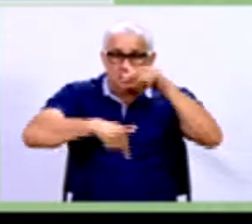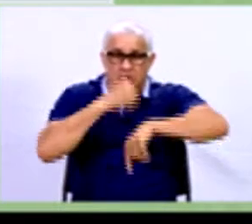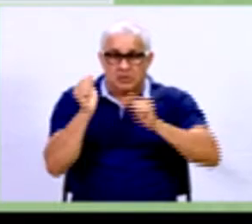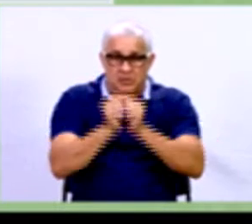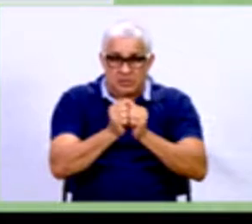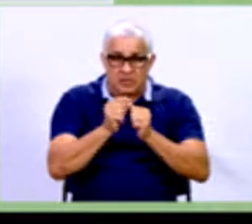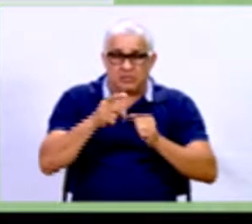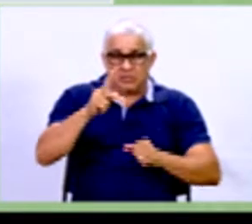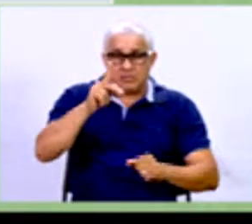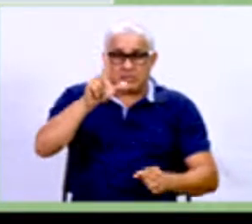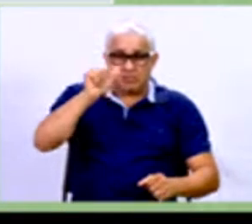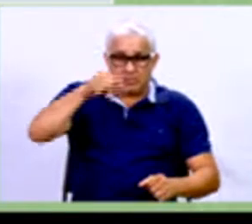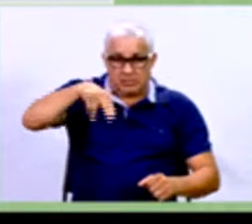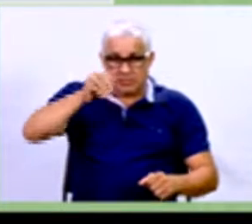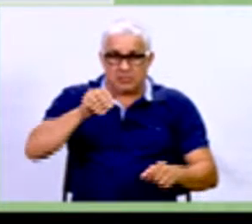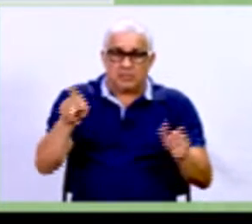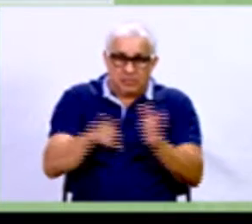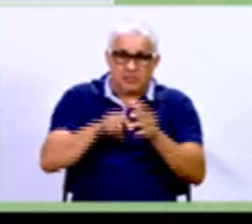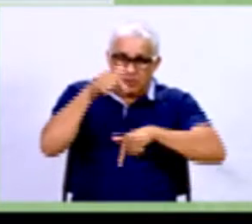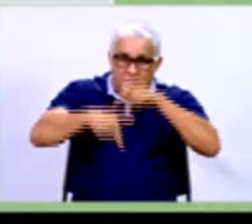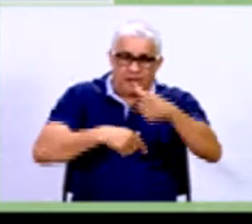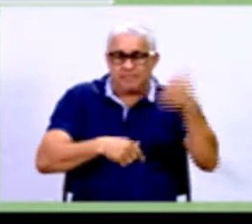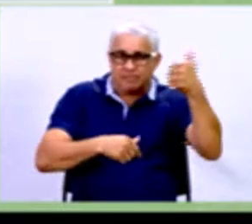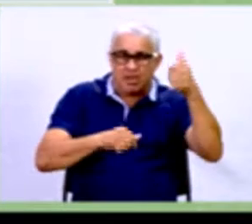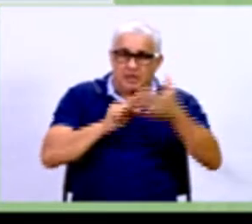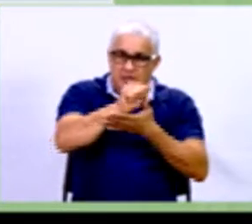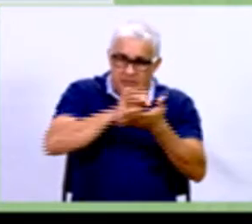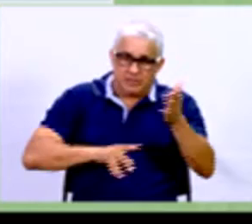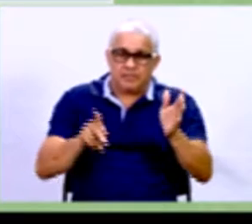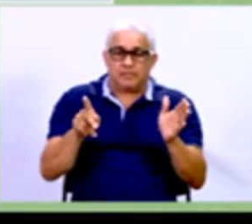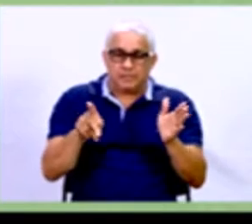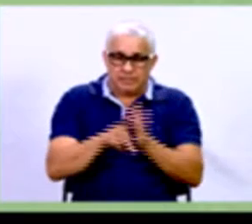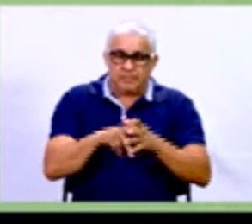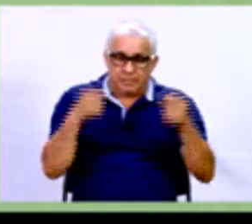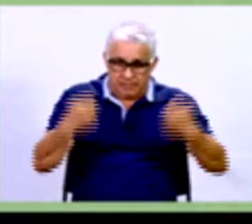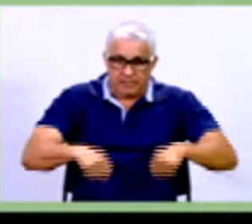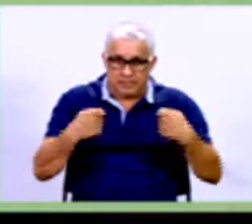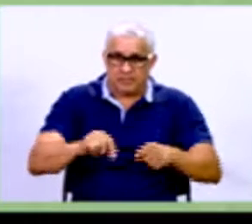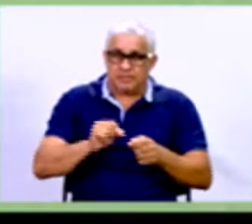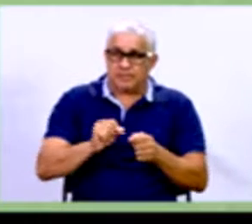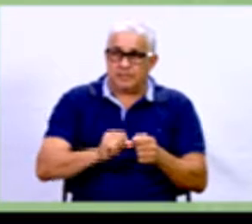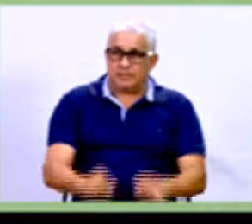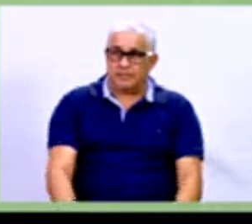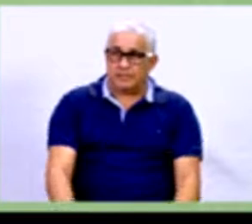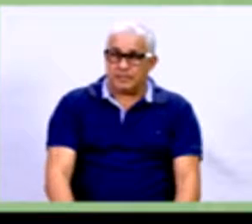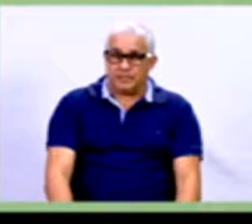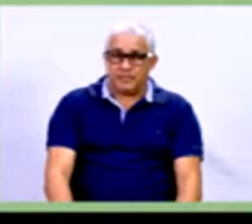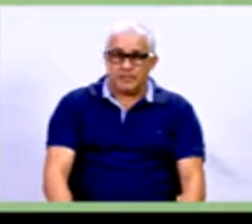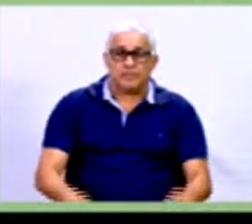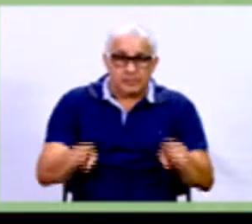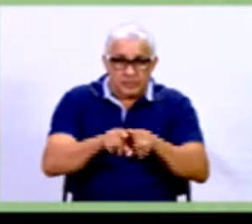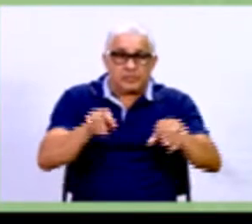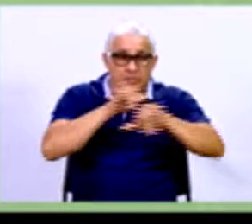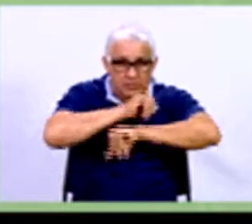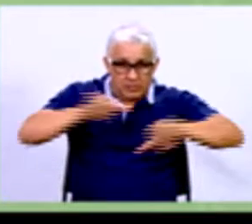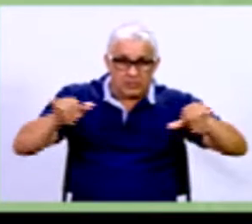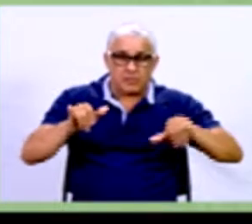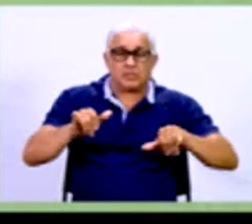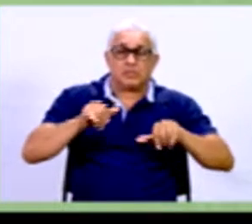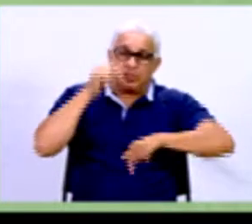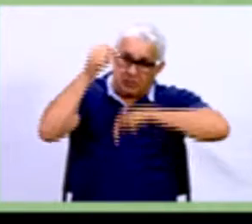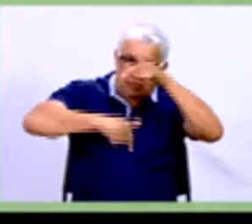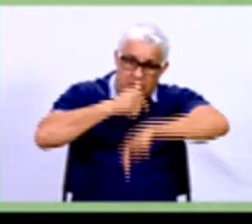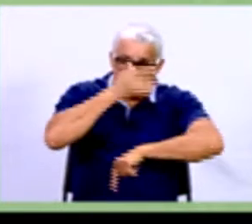é o plano de trabalho, é uma das primeiras atividades que os cipeiros devem fazer. Ainda, divulgar aos trabalhadores